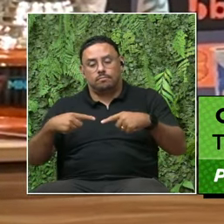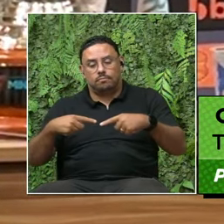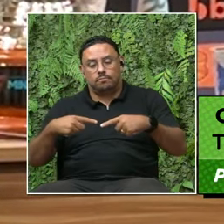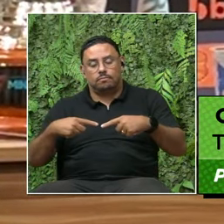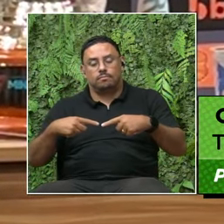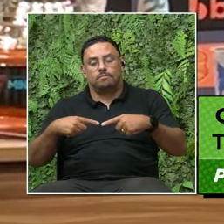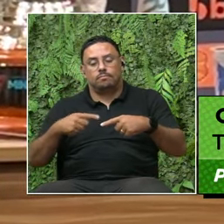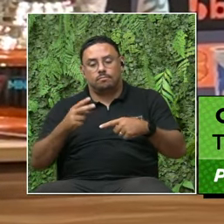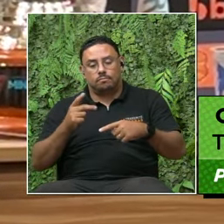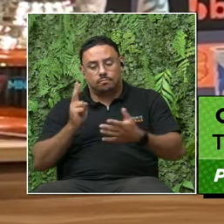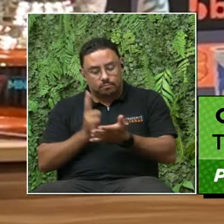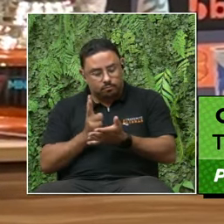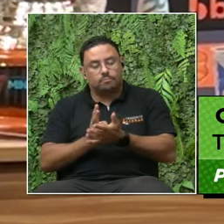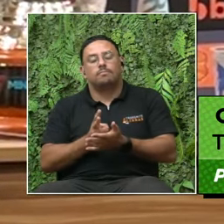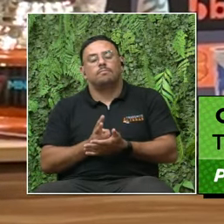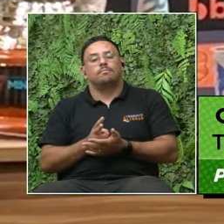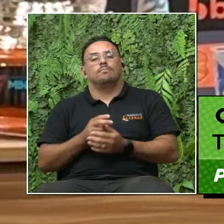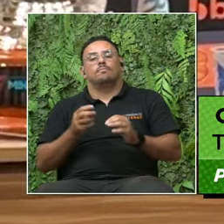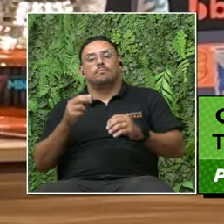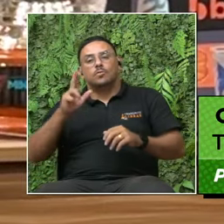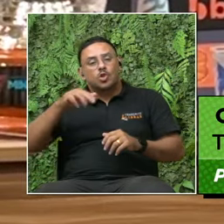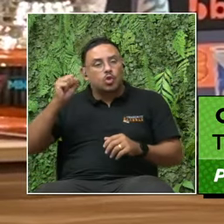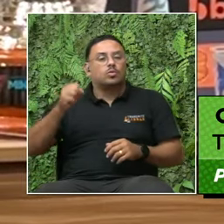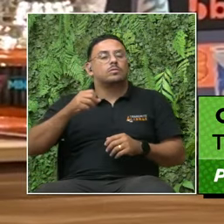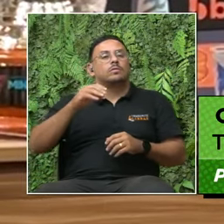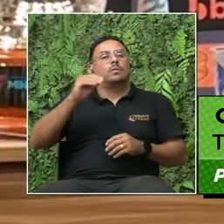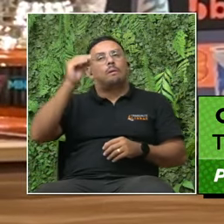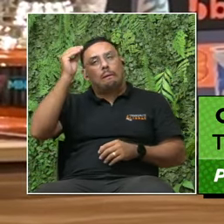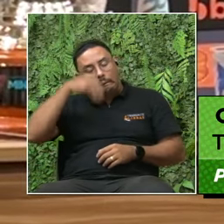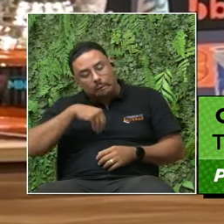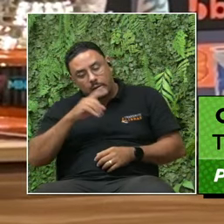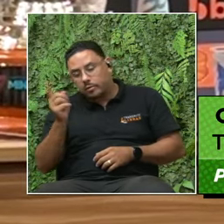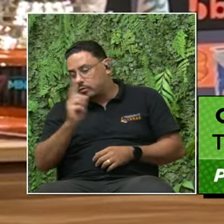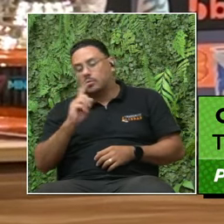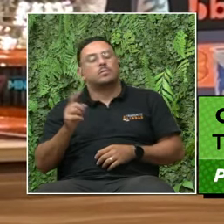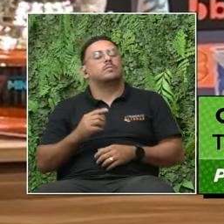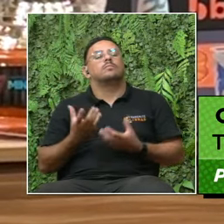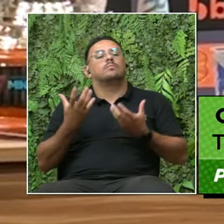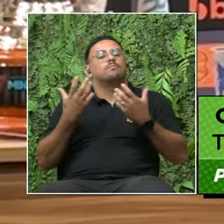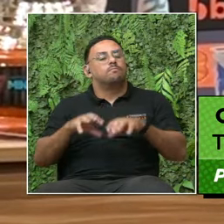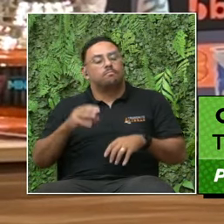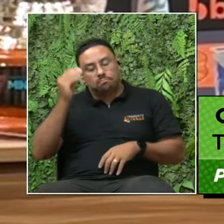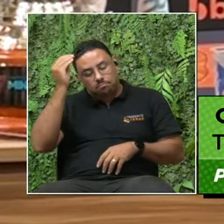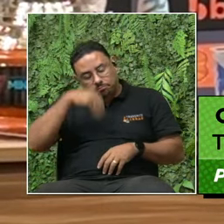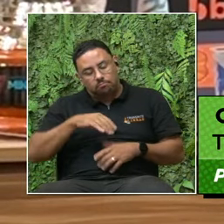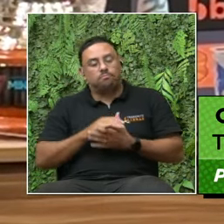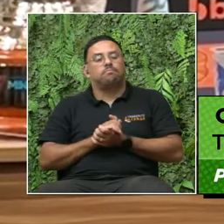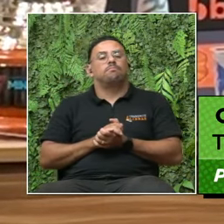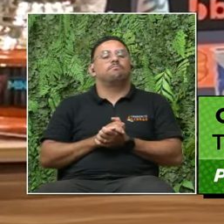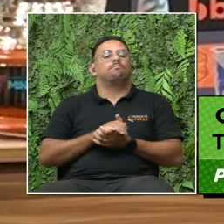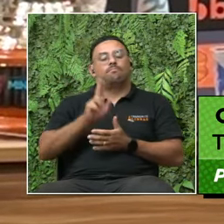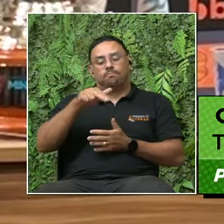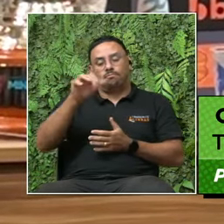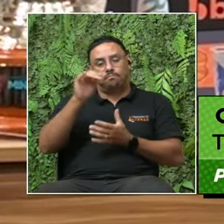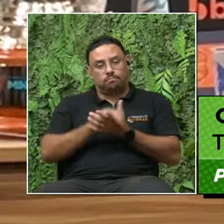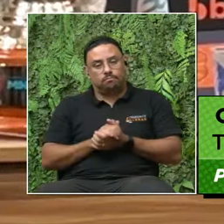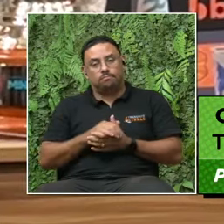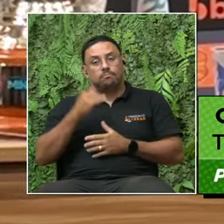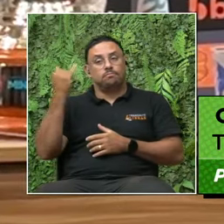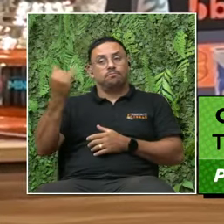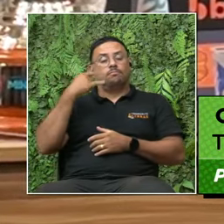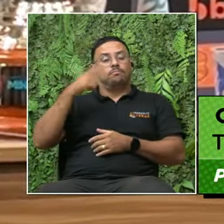compi era posible nunca dejamos de creer Y fol nunca hajar de creer nunca no